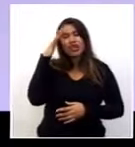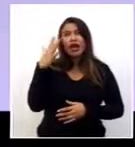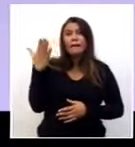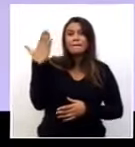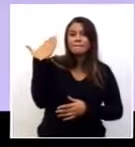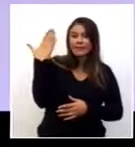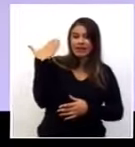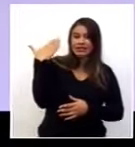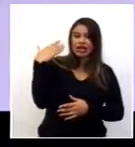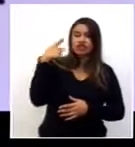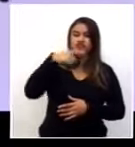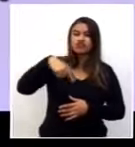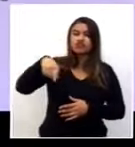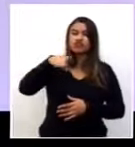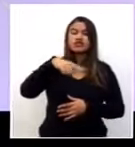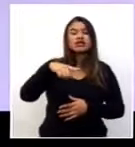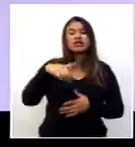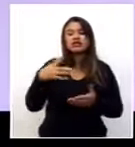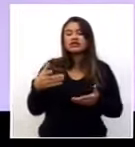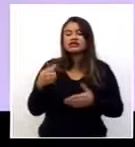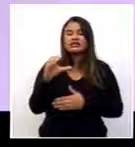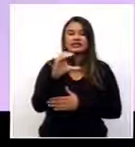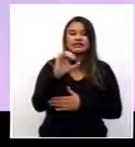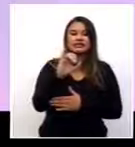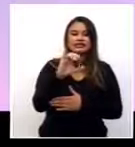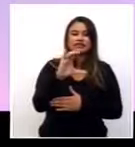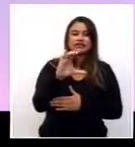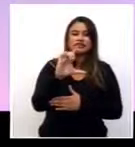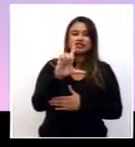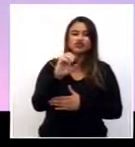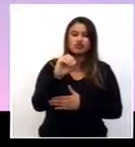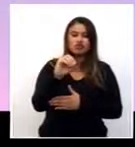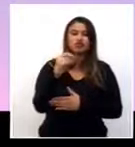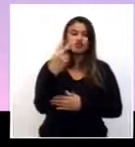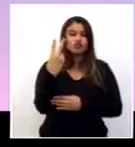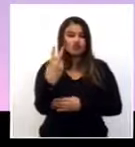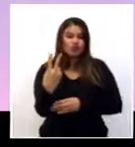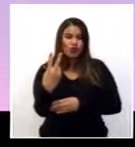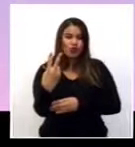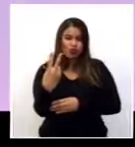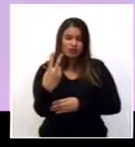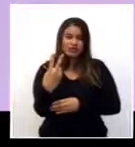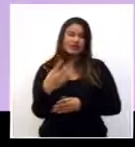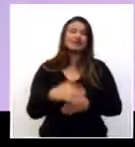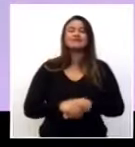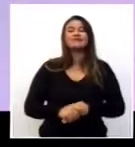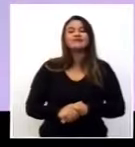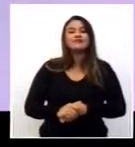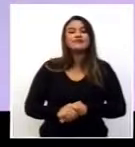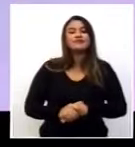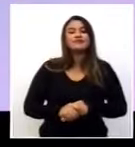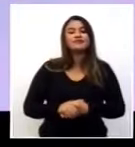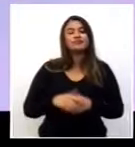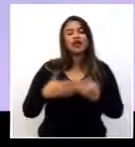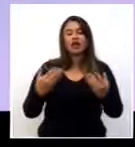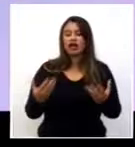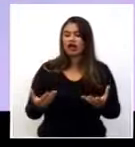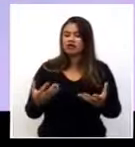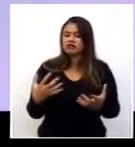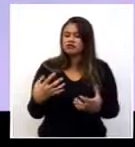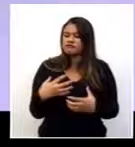no ciclo 2, né, lá no antigo ginásio, muitos aqui, como eu, fizeram ginásio. Qual